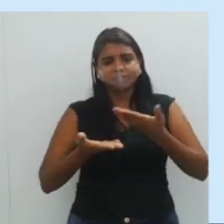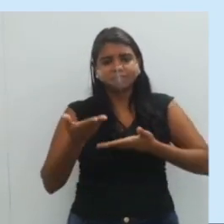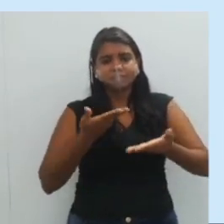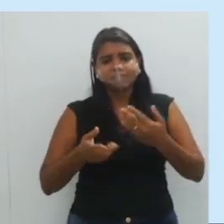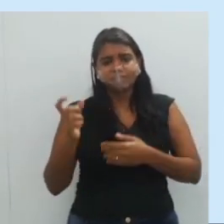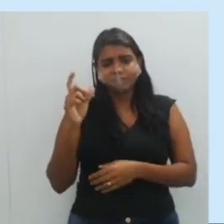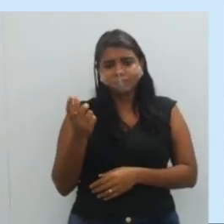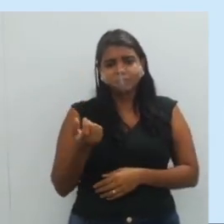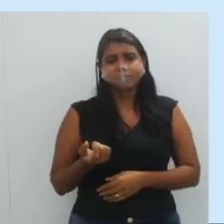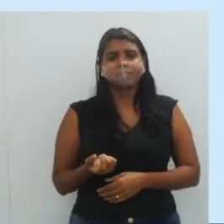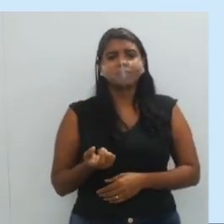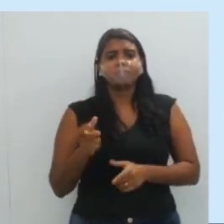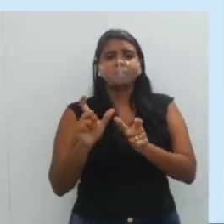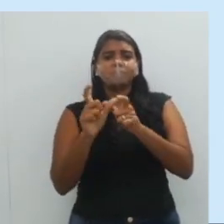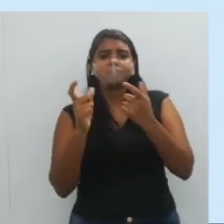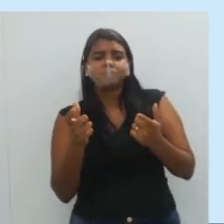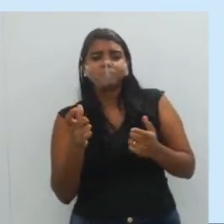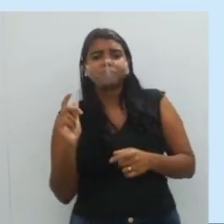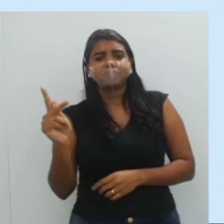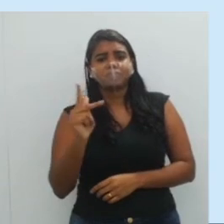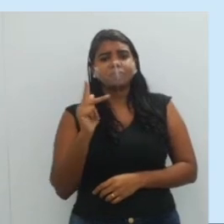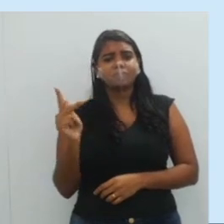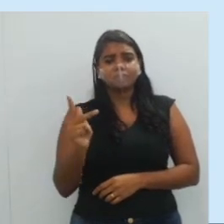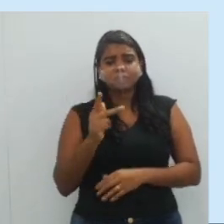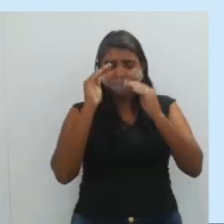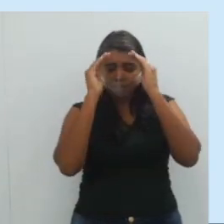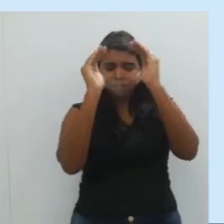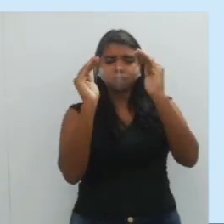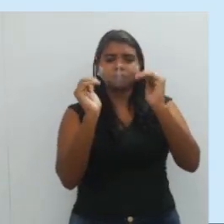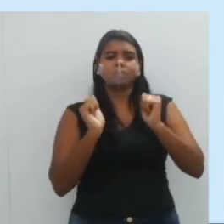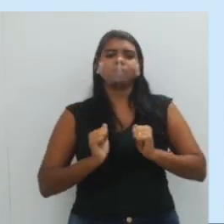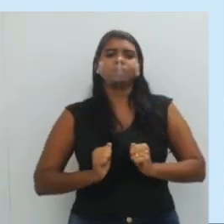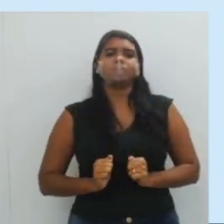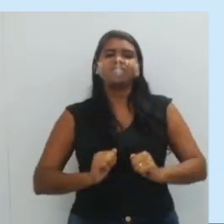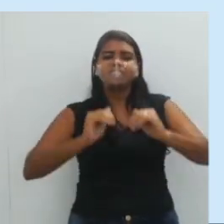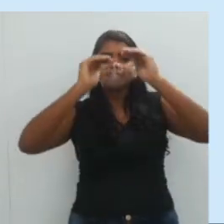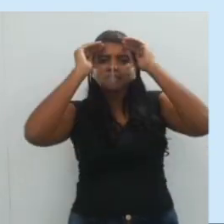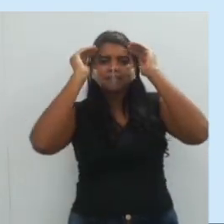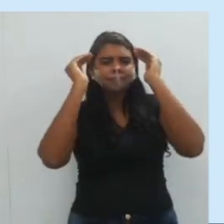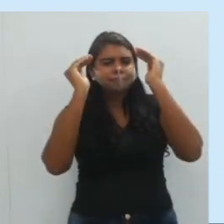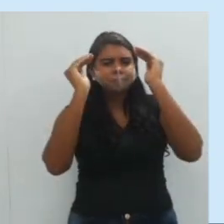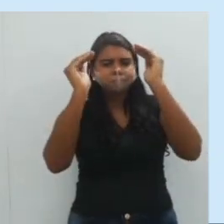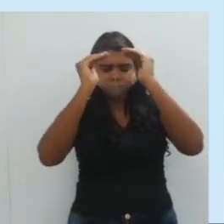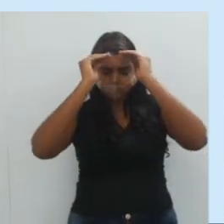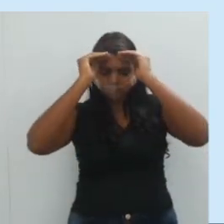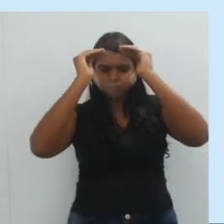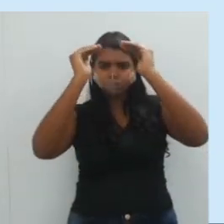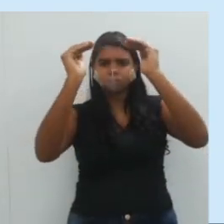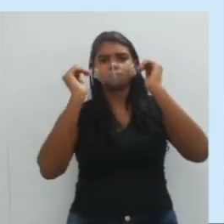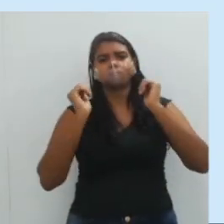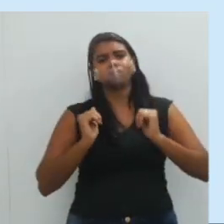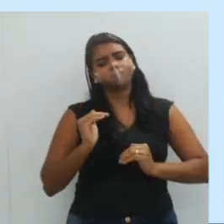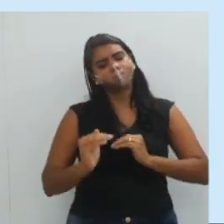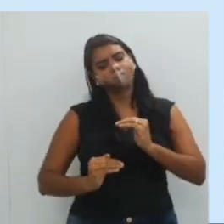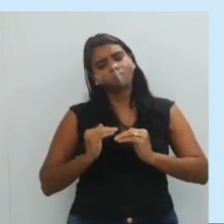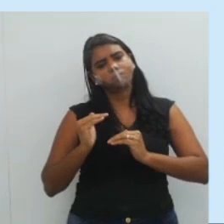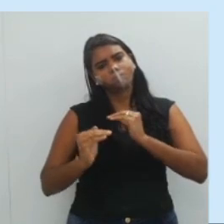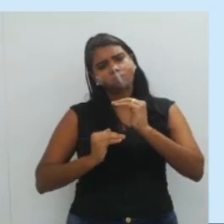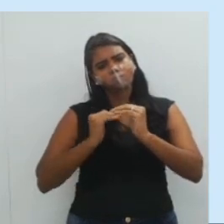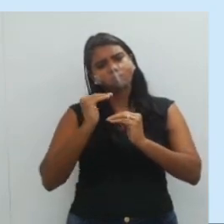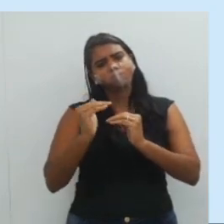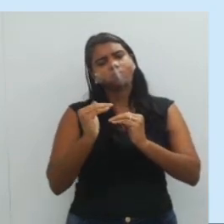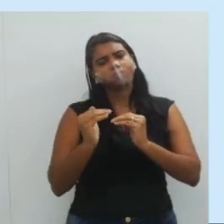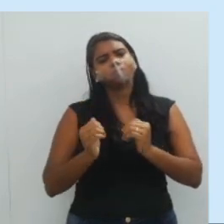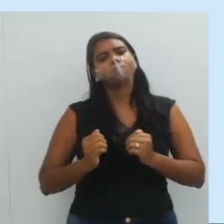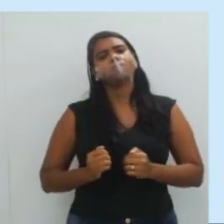batemos aquelas palavras, singularidade, pluralidade no meio, respeito. Respeito, tolerância, o desenvolvimento